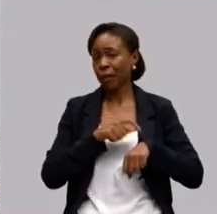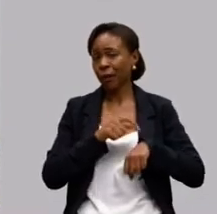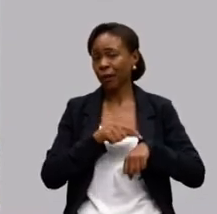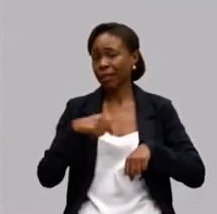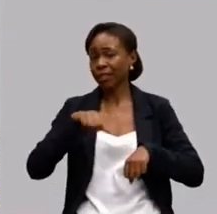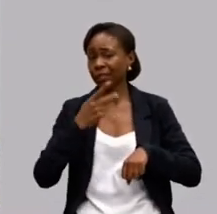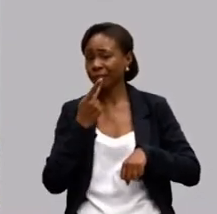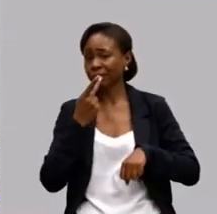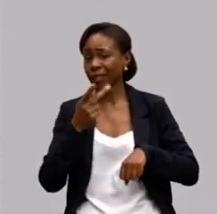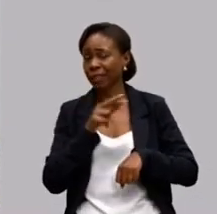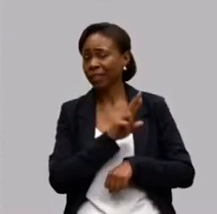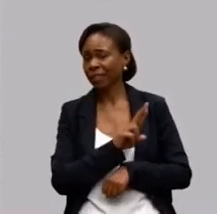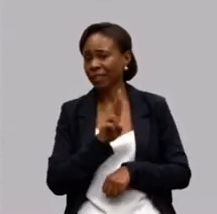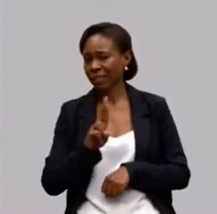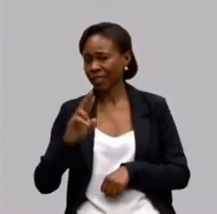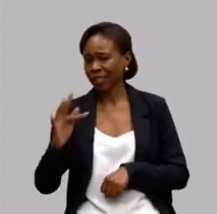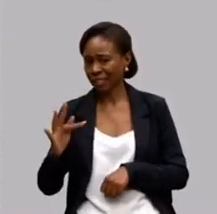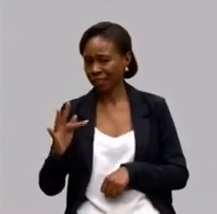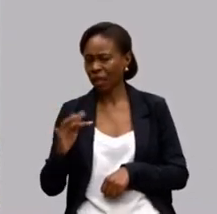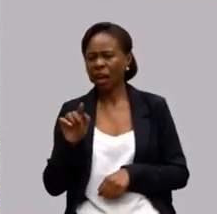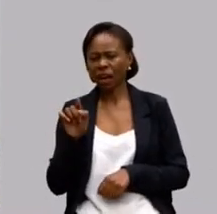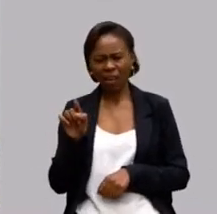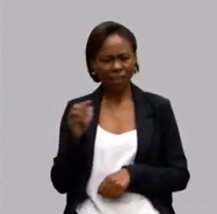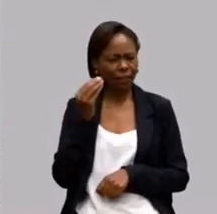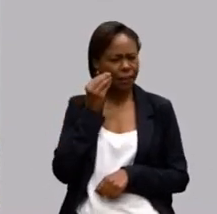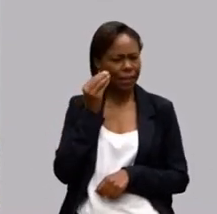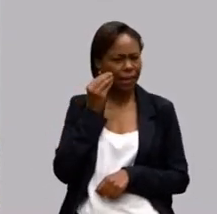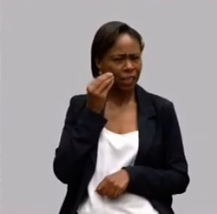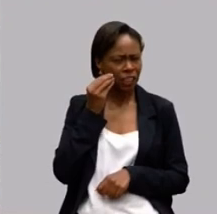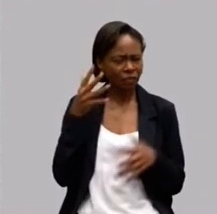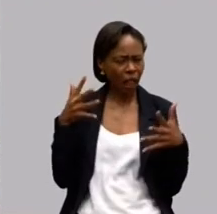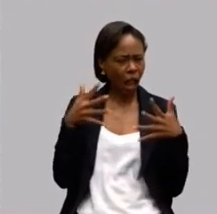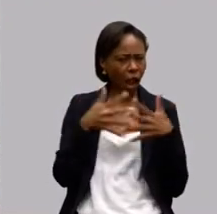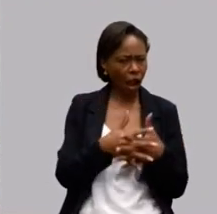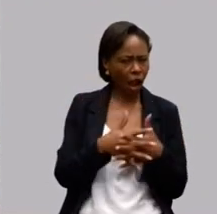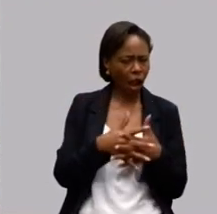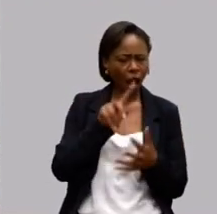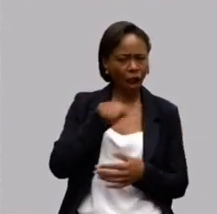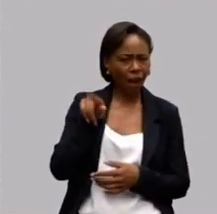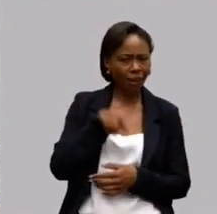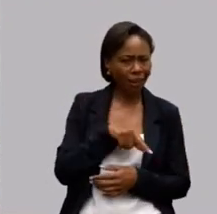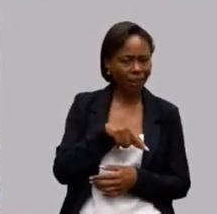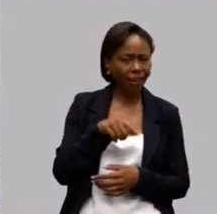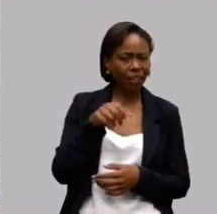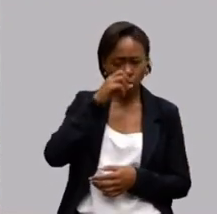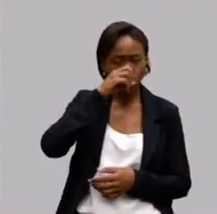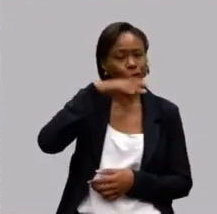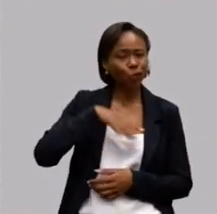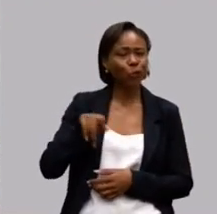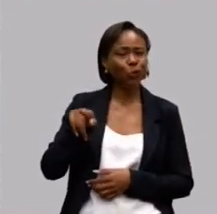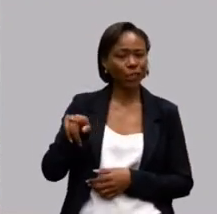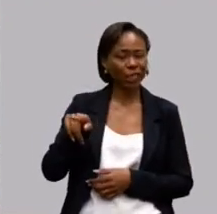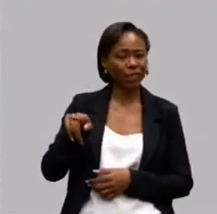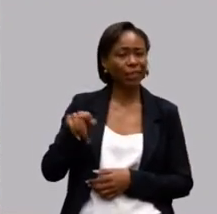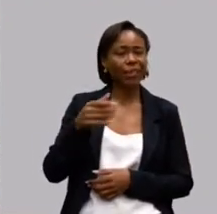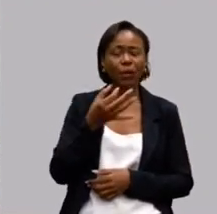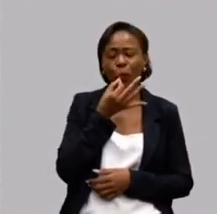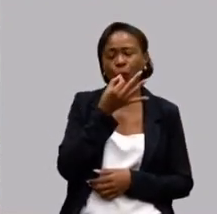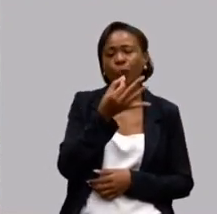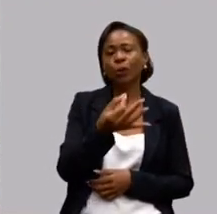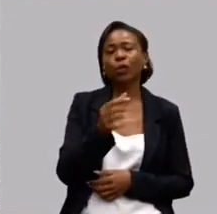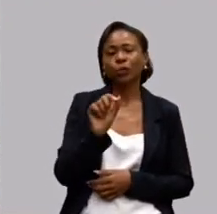E a interdição se dá pelo argumento grosseiro, como eu disse, de dizer não há